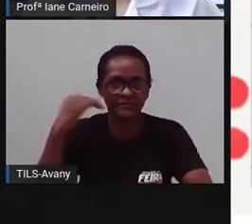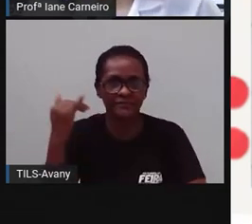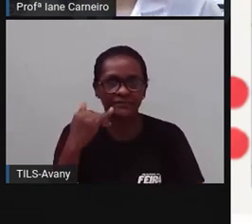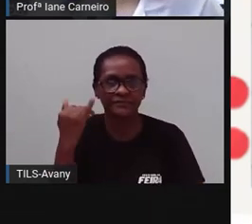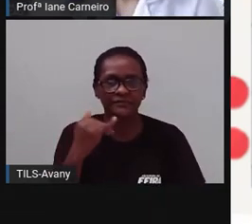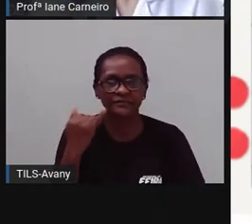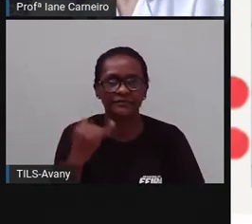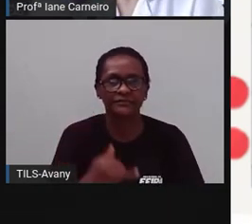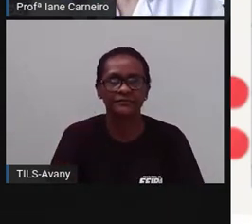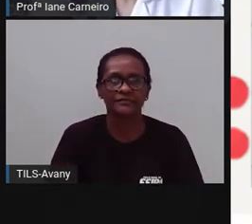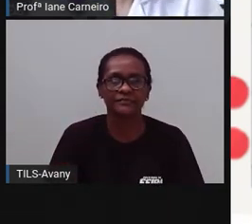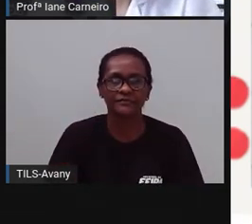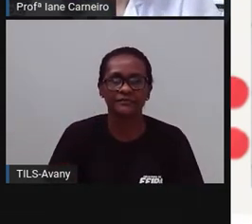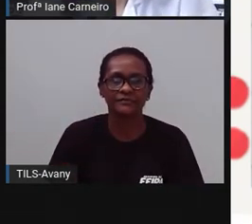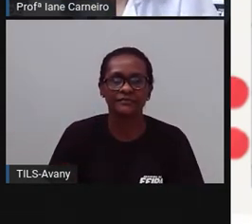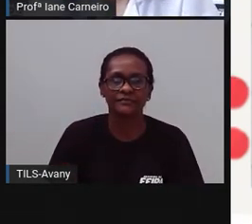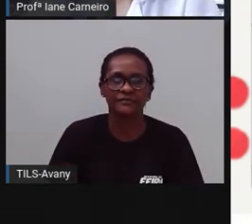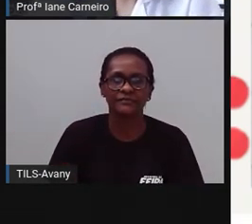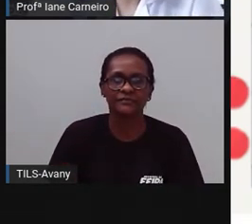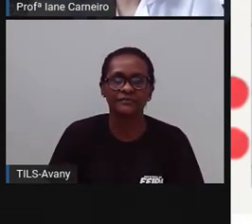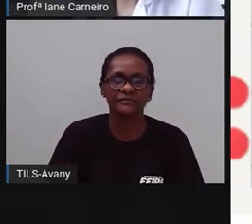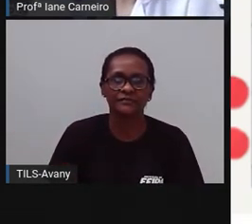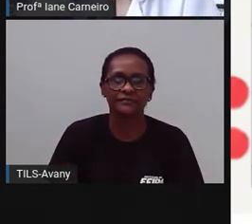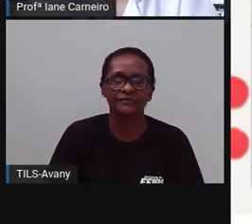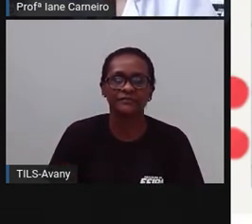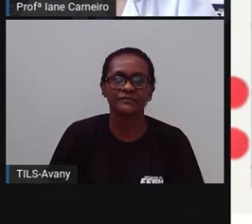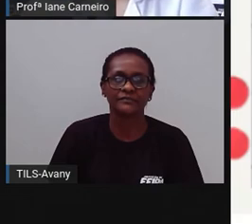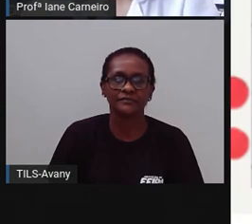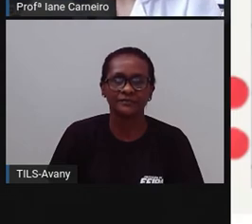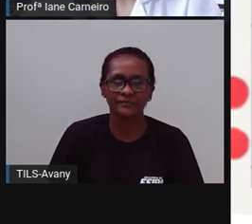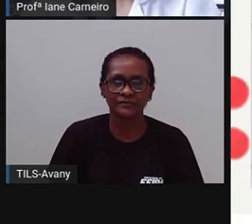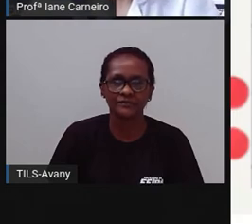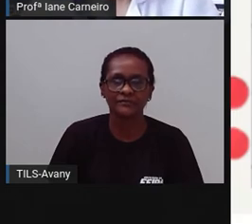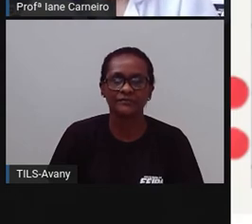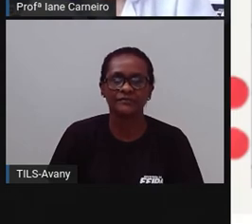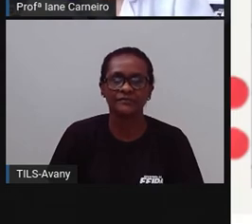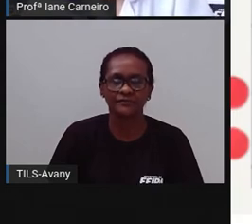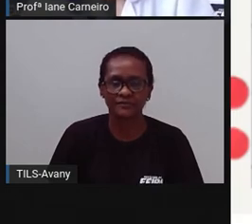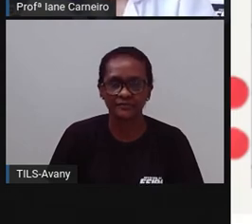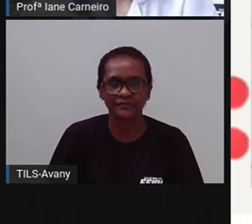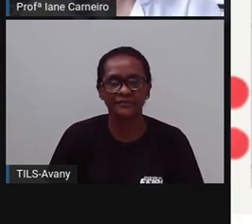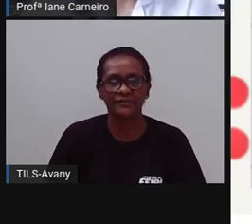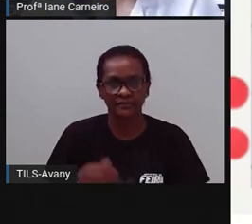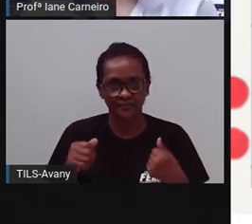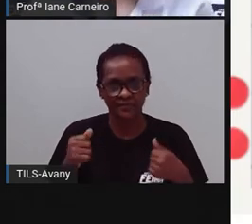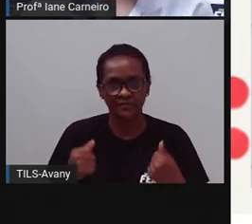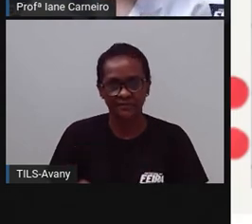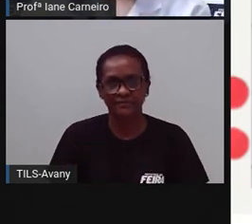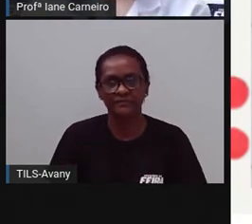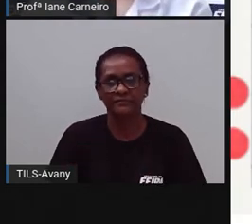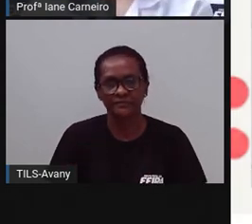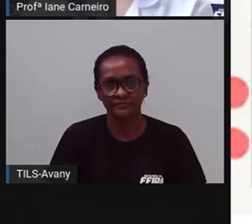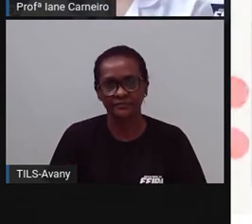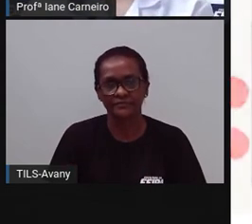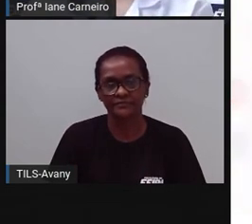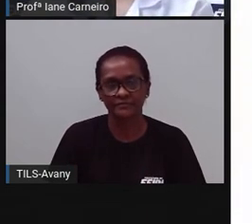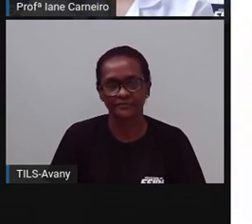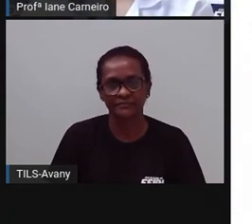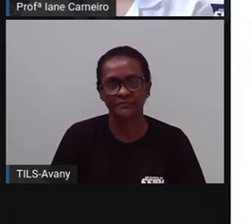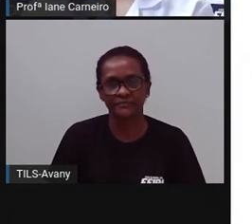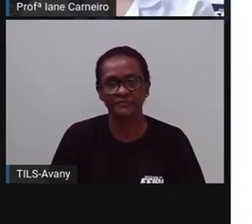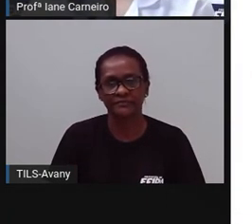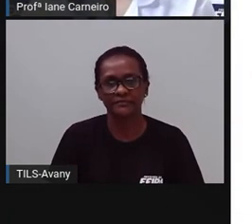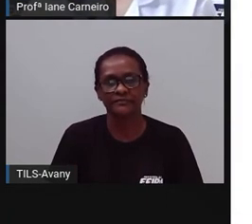informação que tá faltando o local o endereço da casa de Ana Júlia que as pessoas poderem chegar lá certo